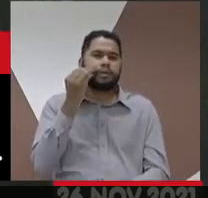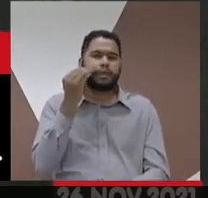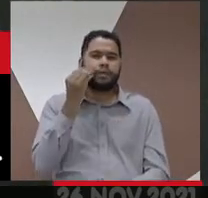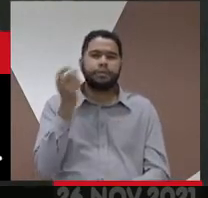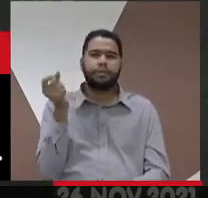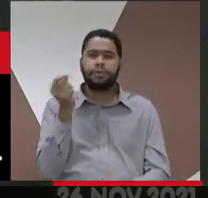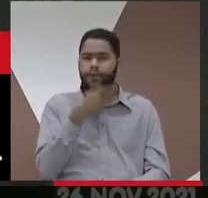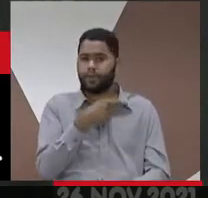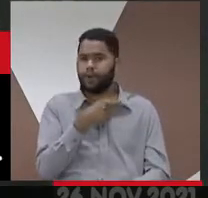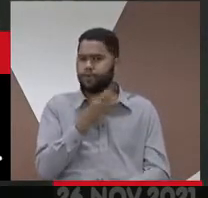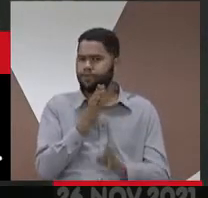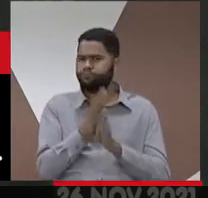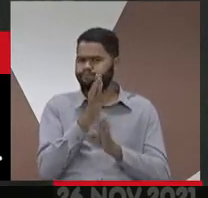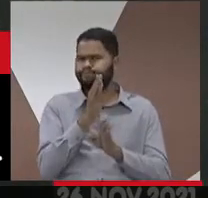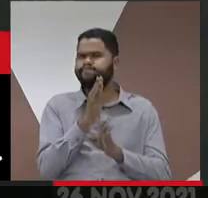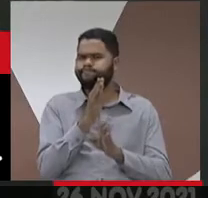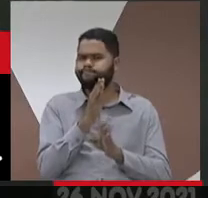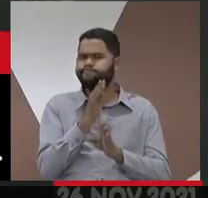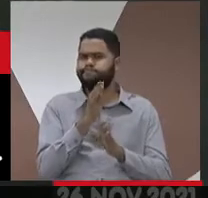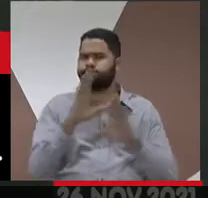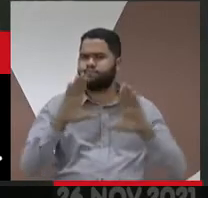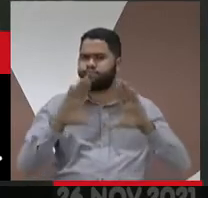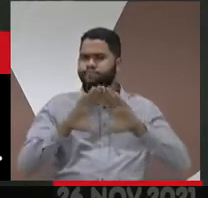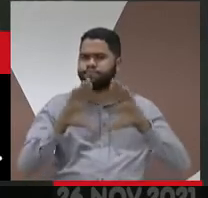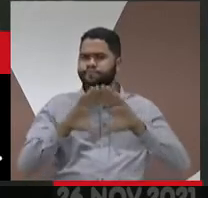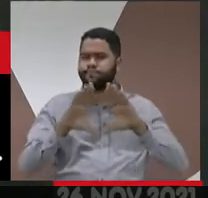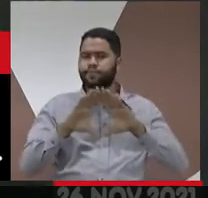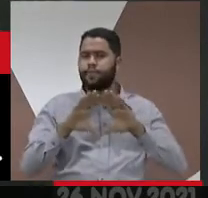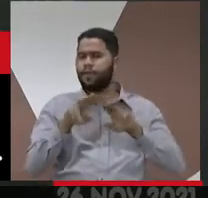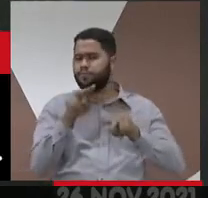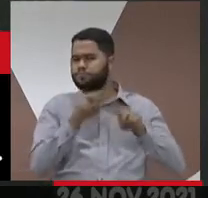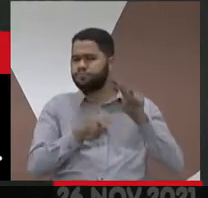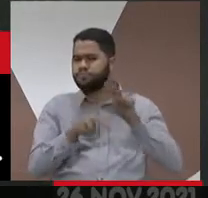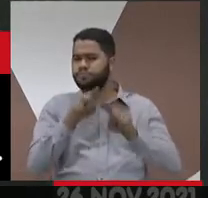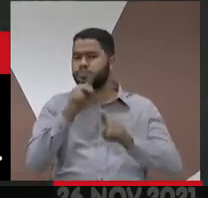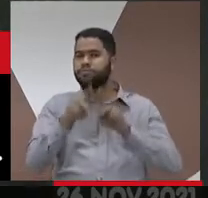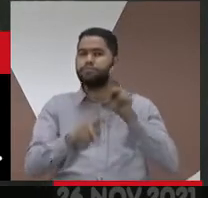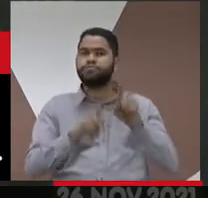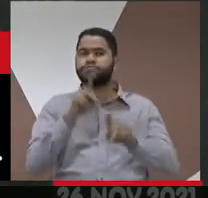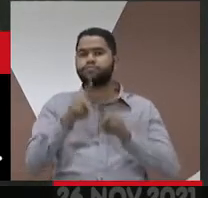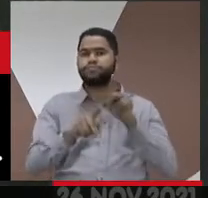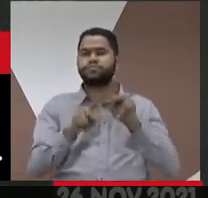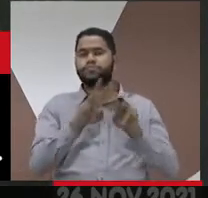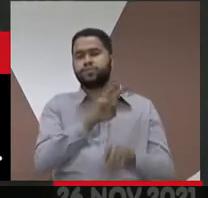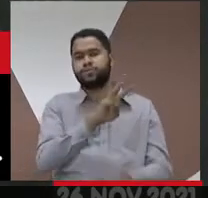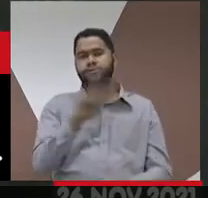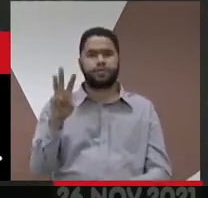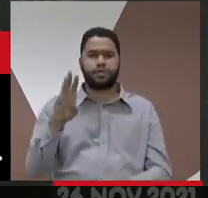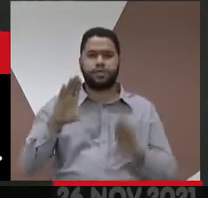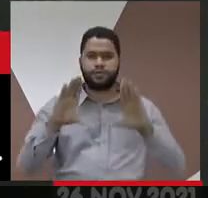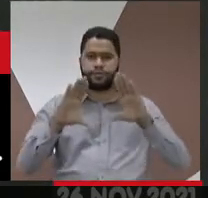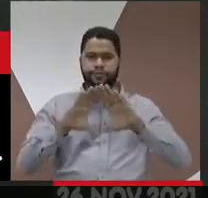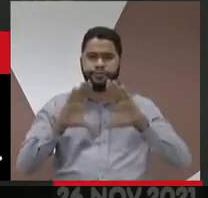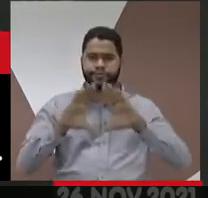fraude detectada aqui pela Assembleia Legislativa, na consulta popular, no site da Assembleia,